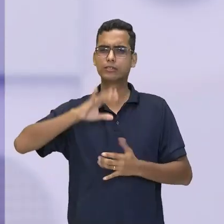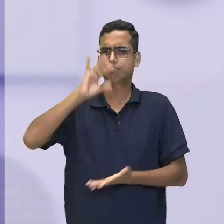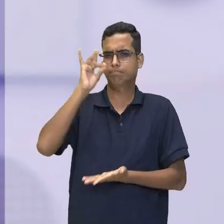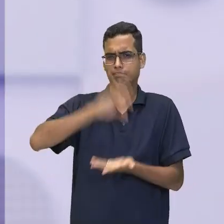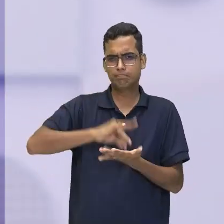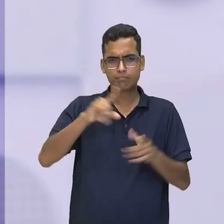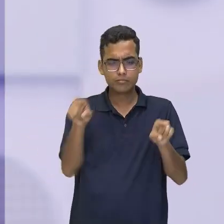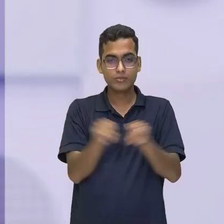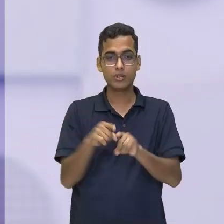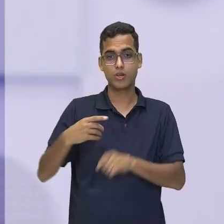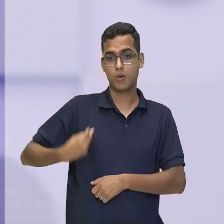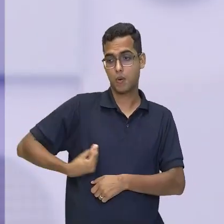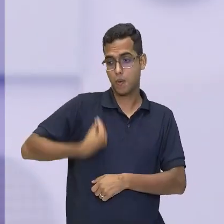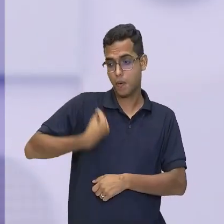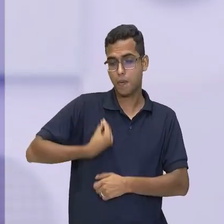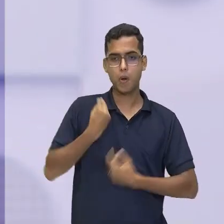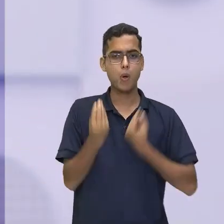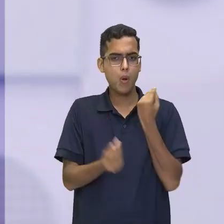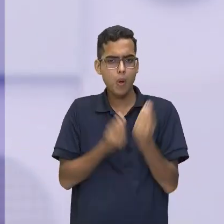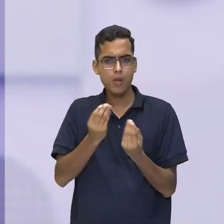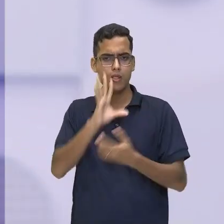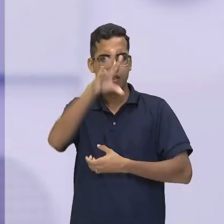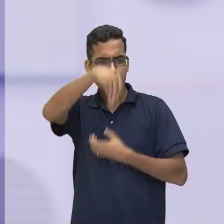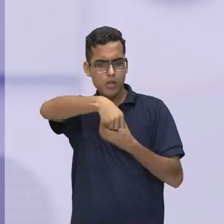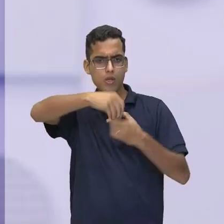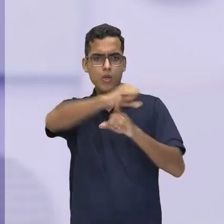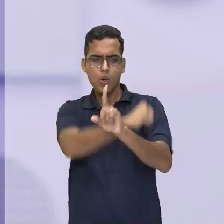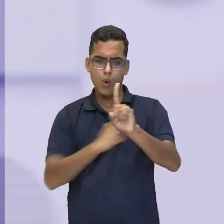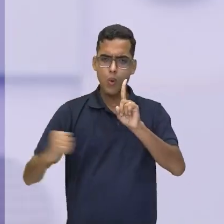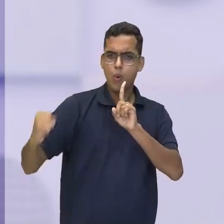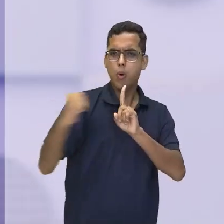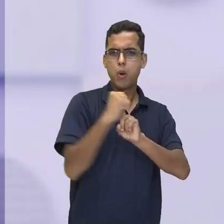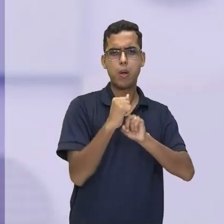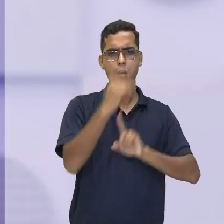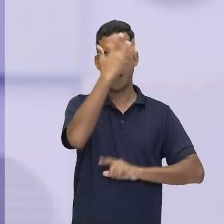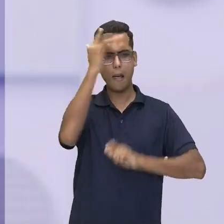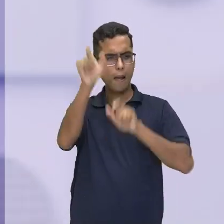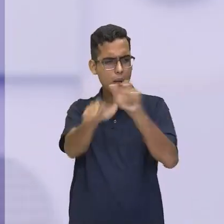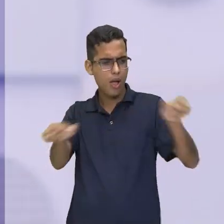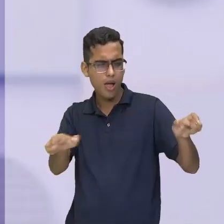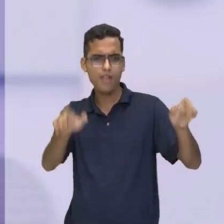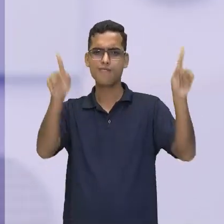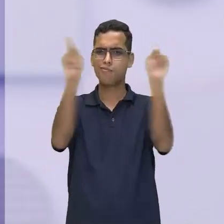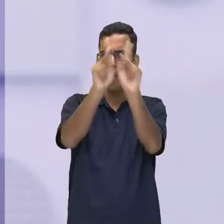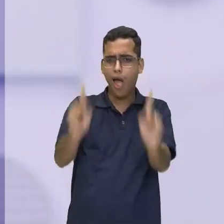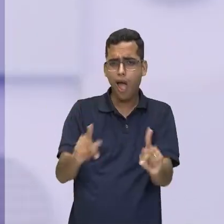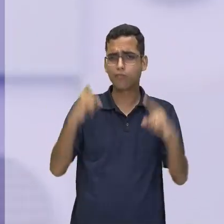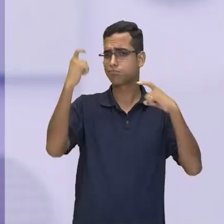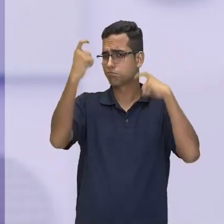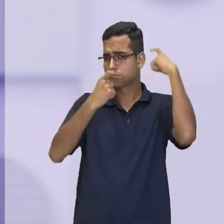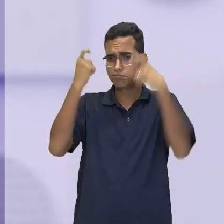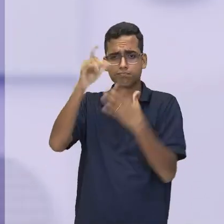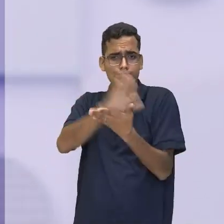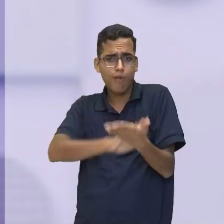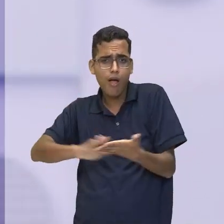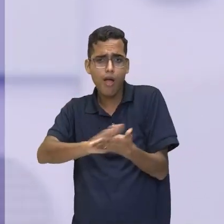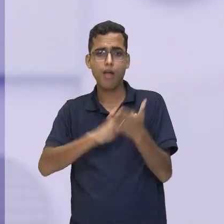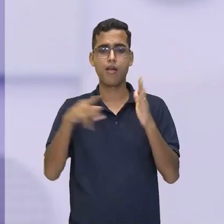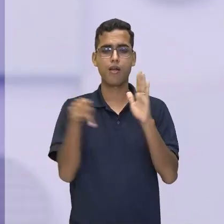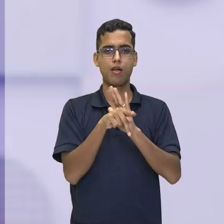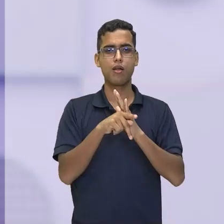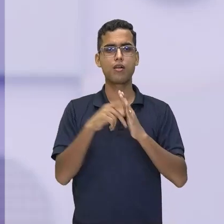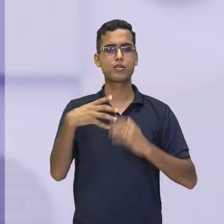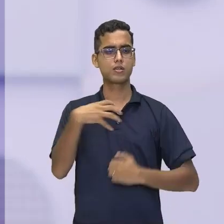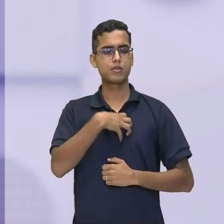conviver numa sociedade em que ninguém se preocupe com a paz, com a harmonia, com o